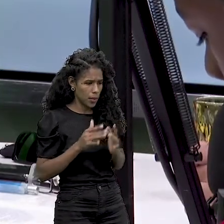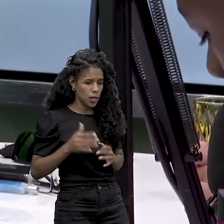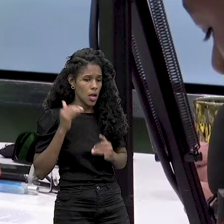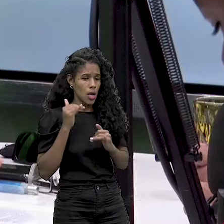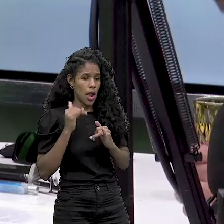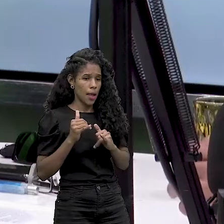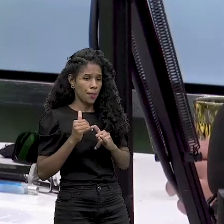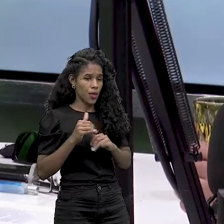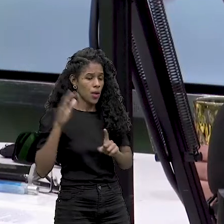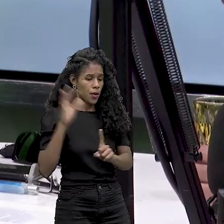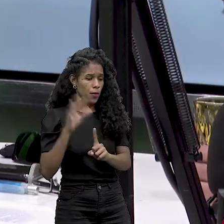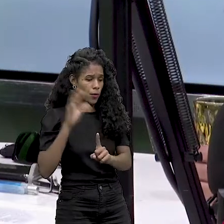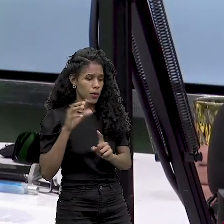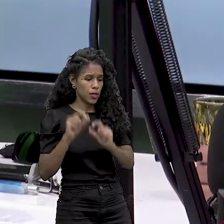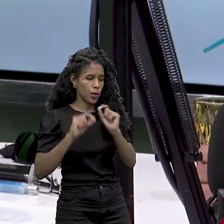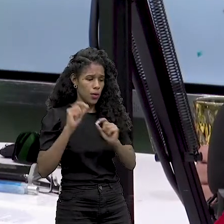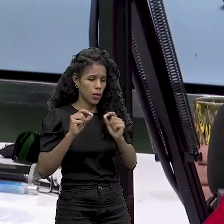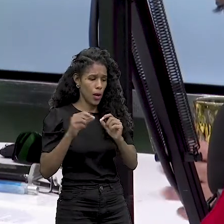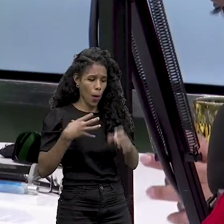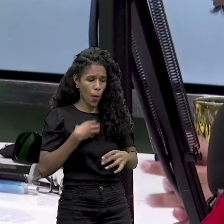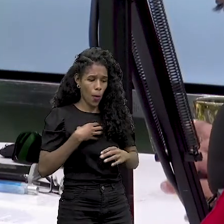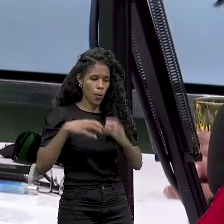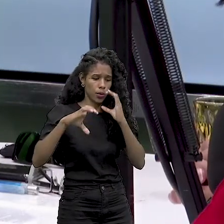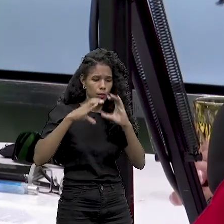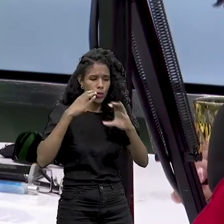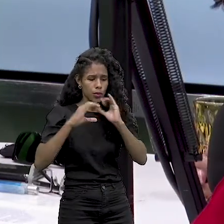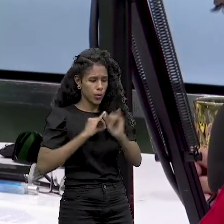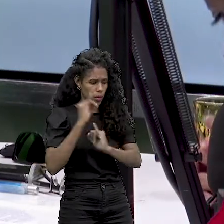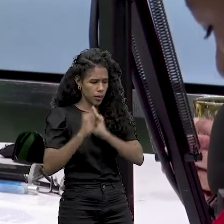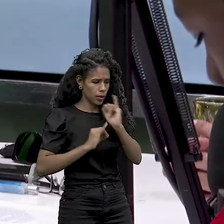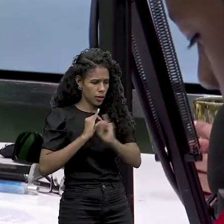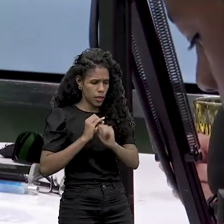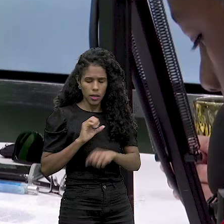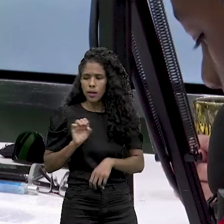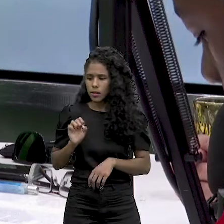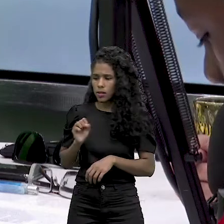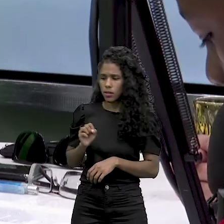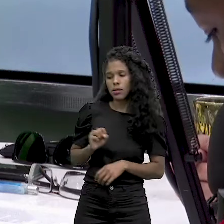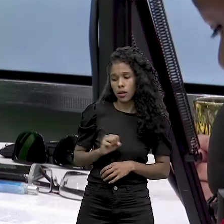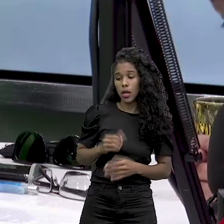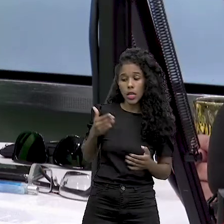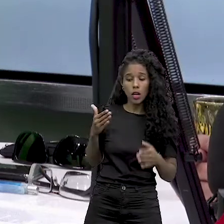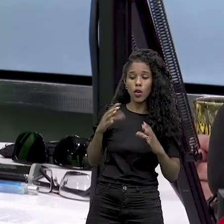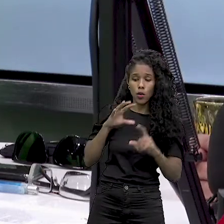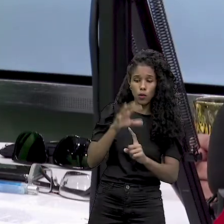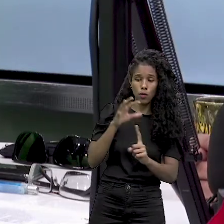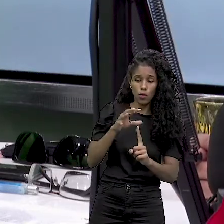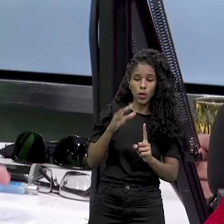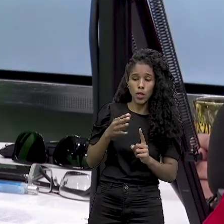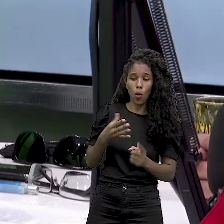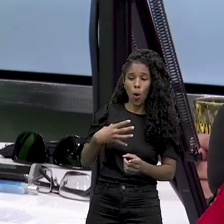necessidade. Assim como eu falei, você necessita de novas tecnologias de comunicação, você precisa de novos veículos e assim vai